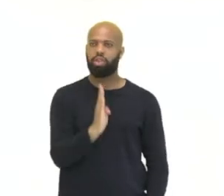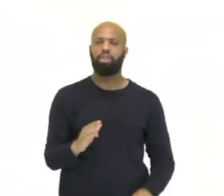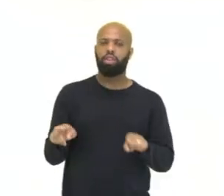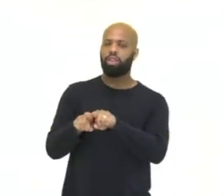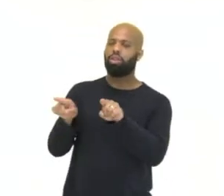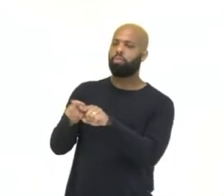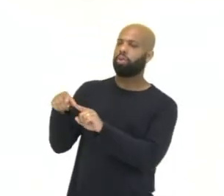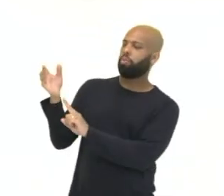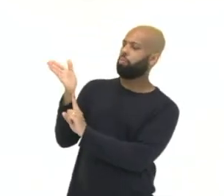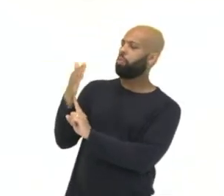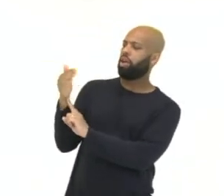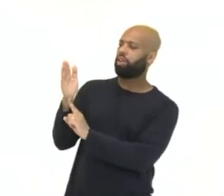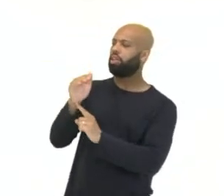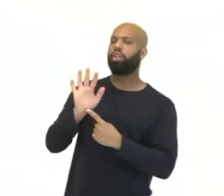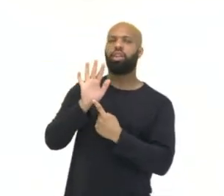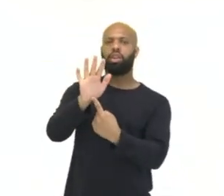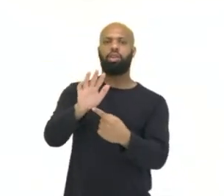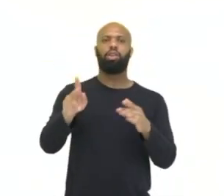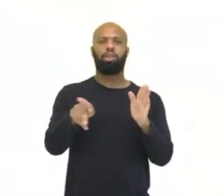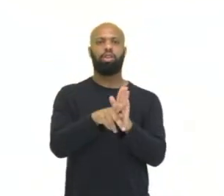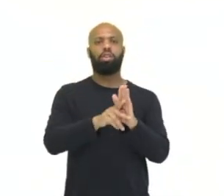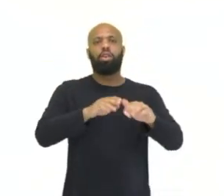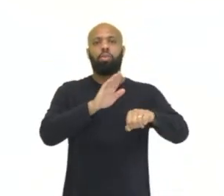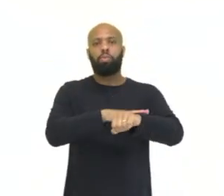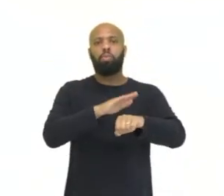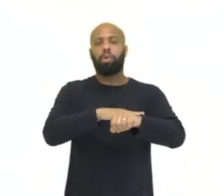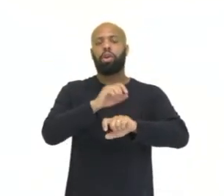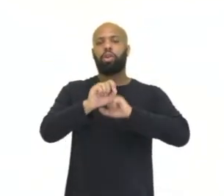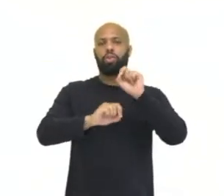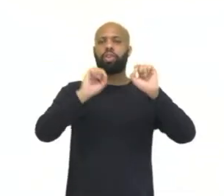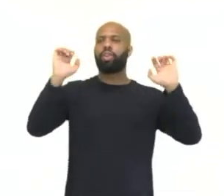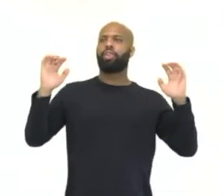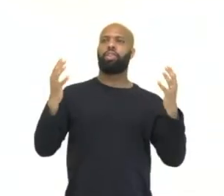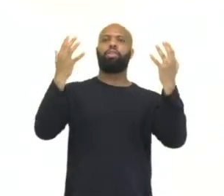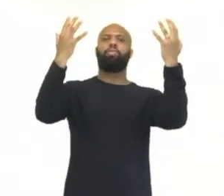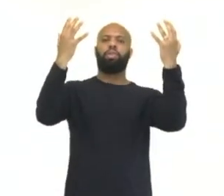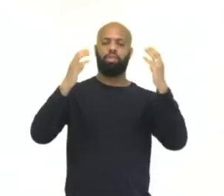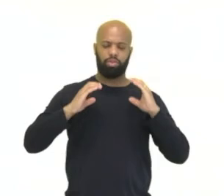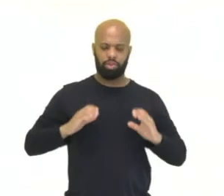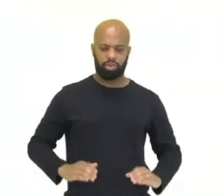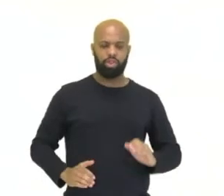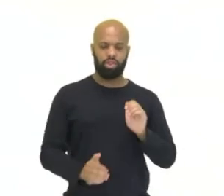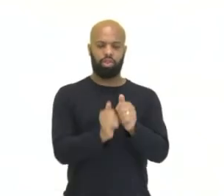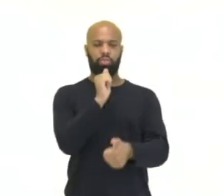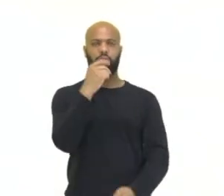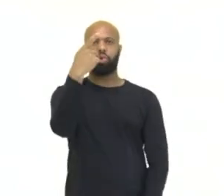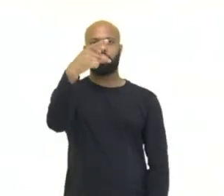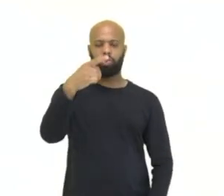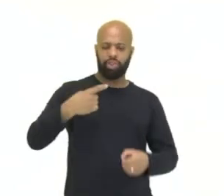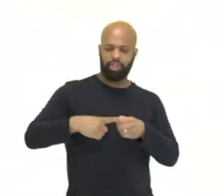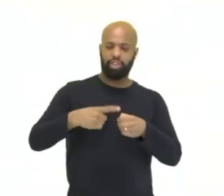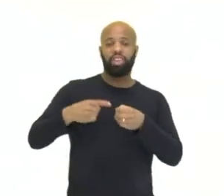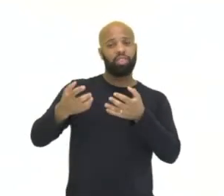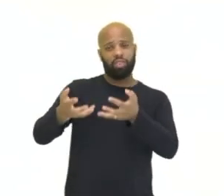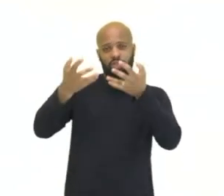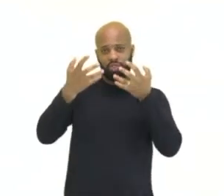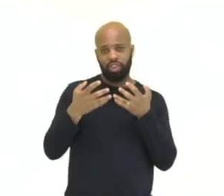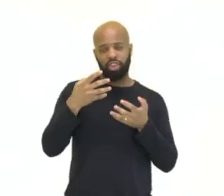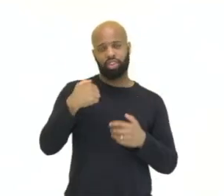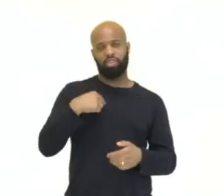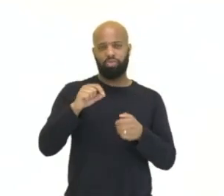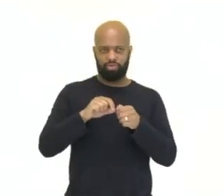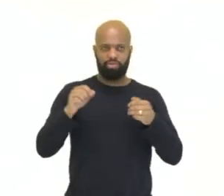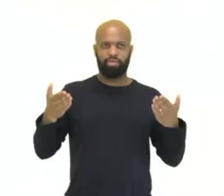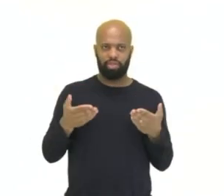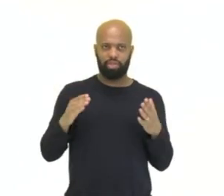e execute nas cerimônias cívicas, culturais, esportivas aí da sua cidade. É um convite, né, feito a